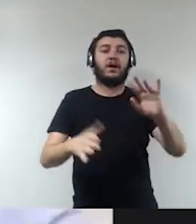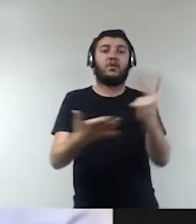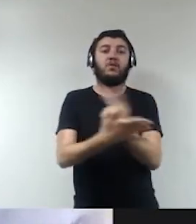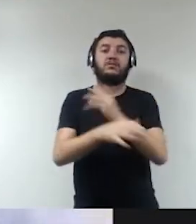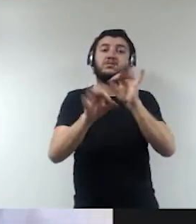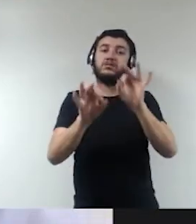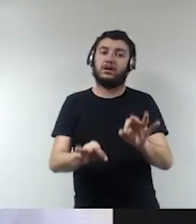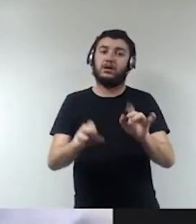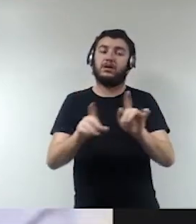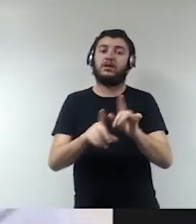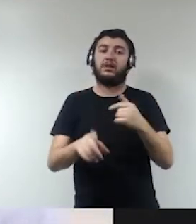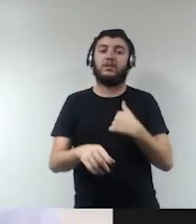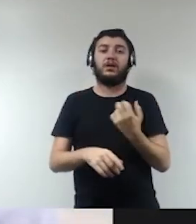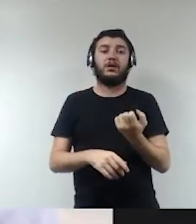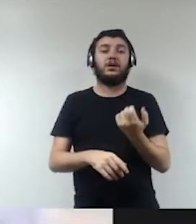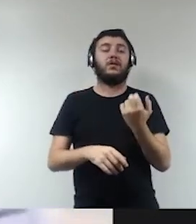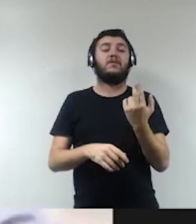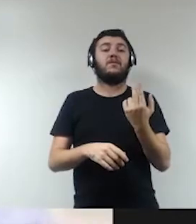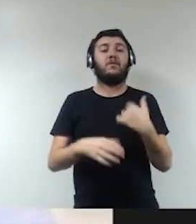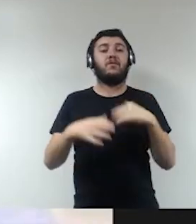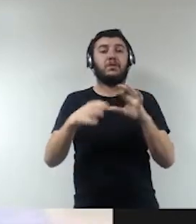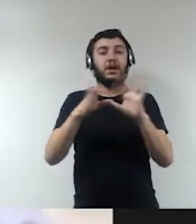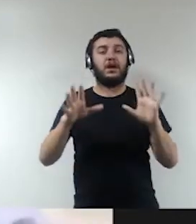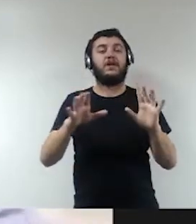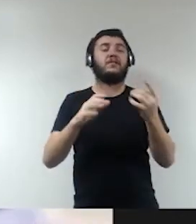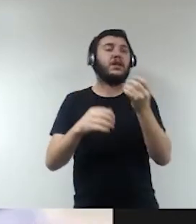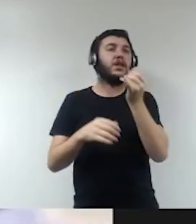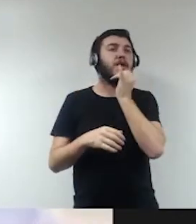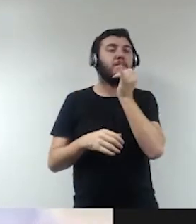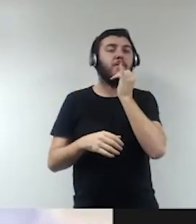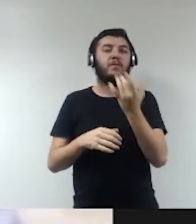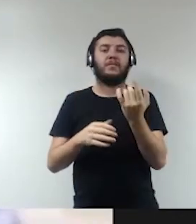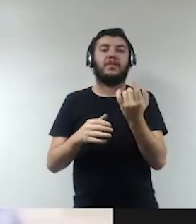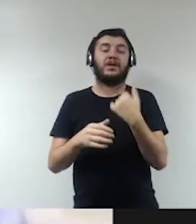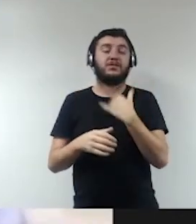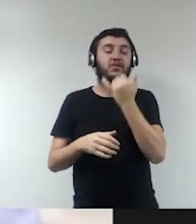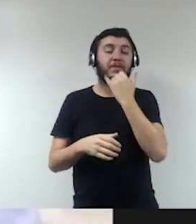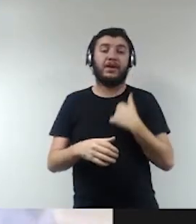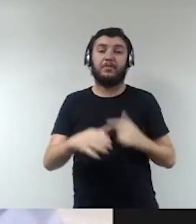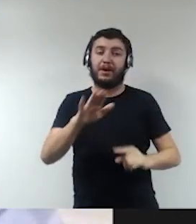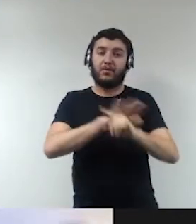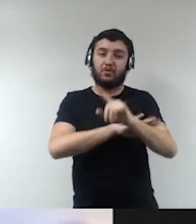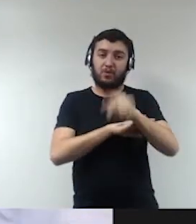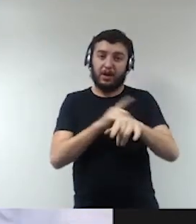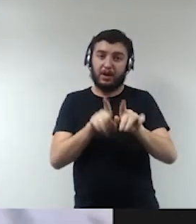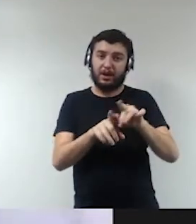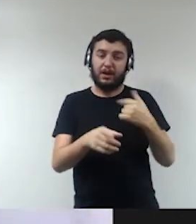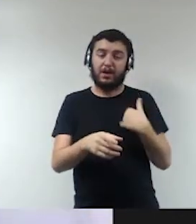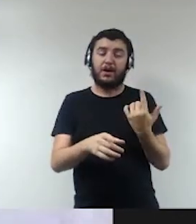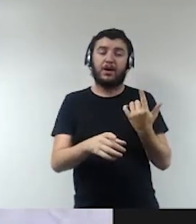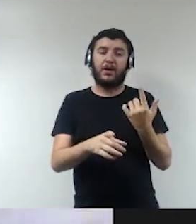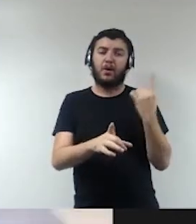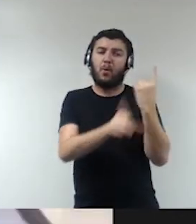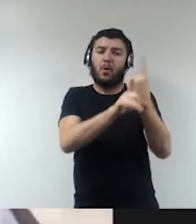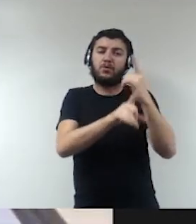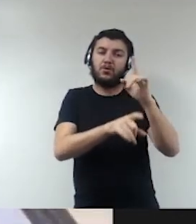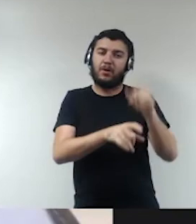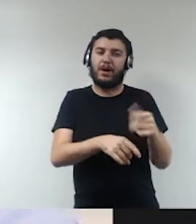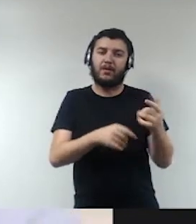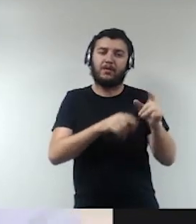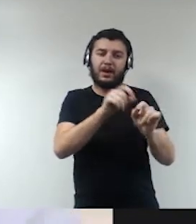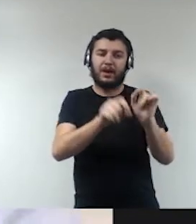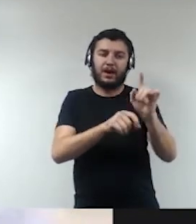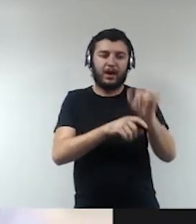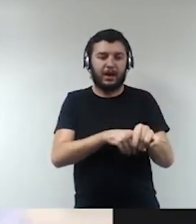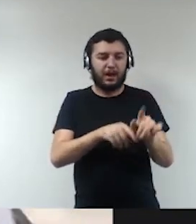também deixa a indagação se seriam encontros multilaterais, né? Como se eu fizesse uma